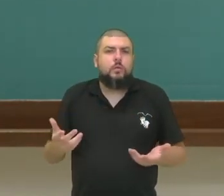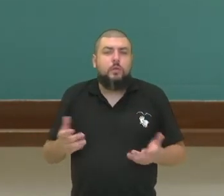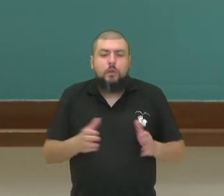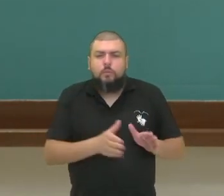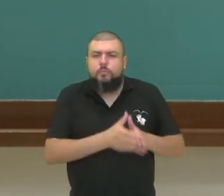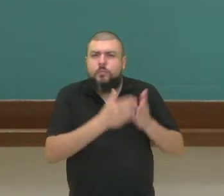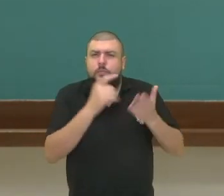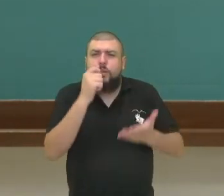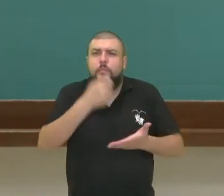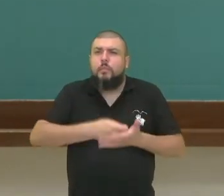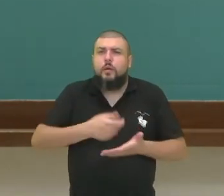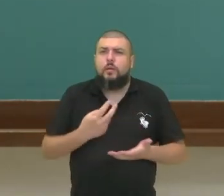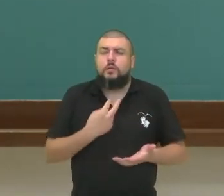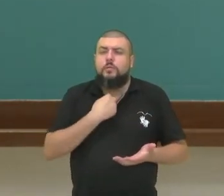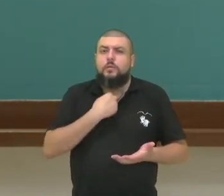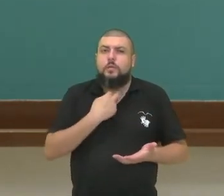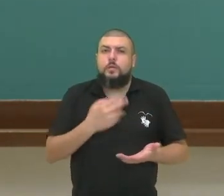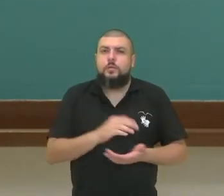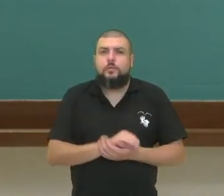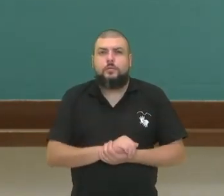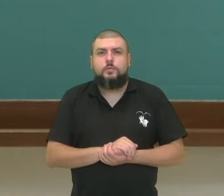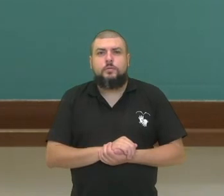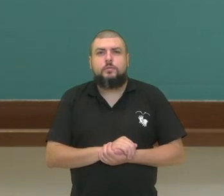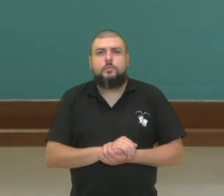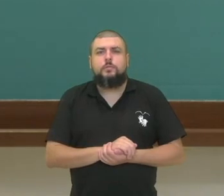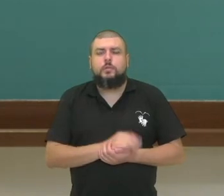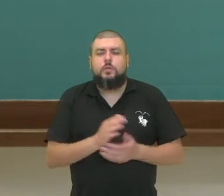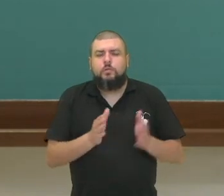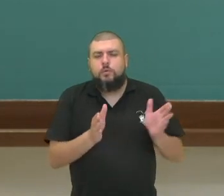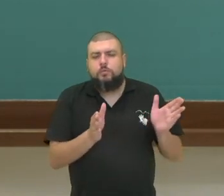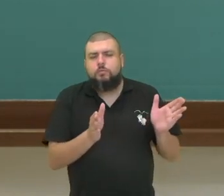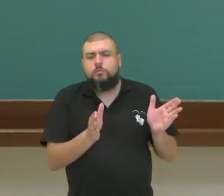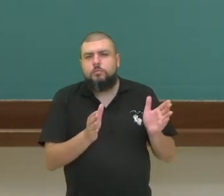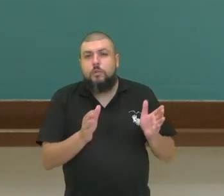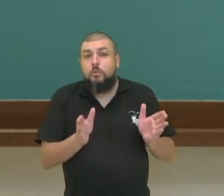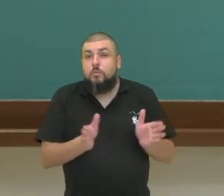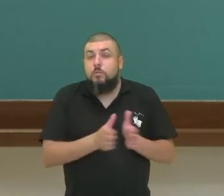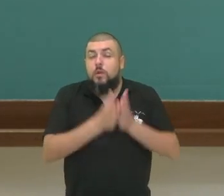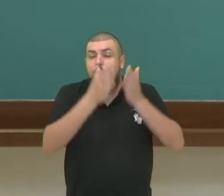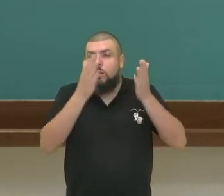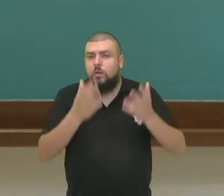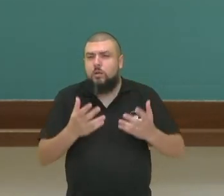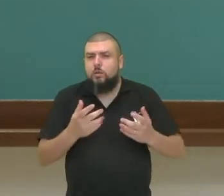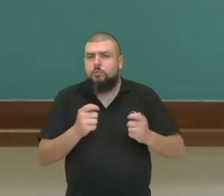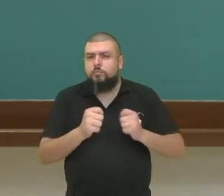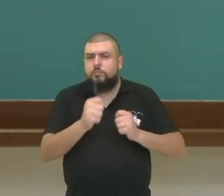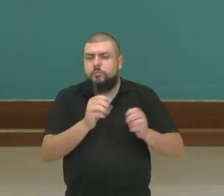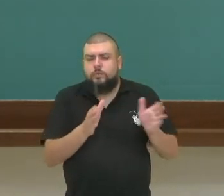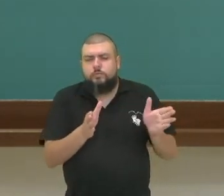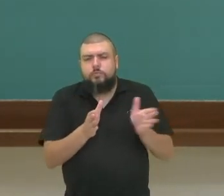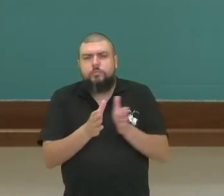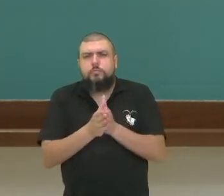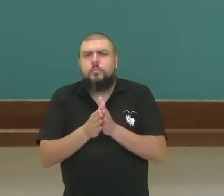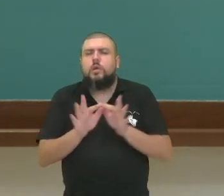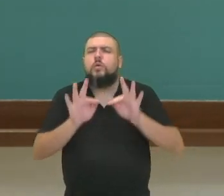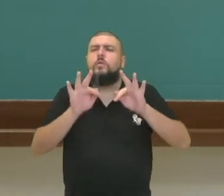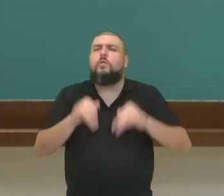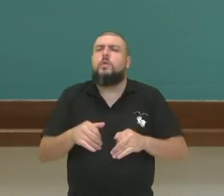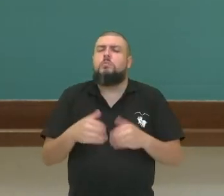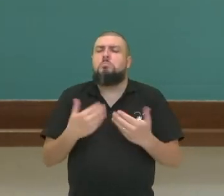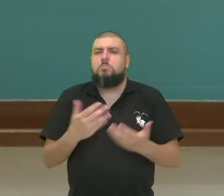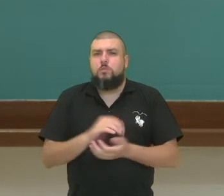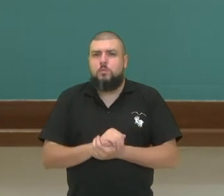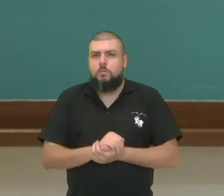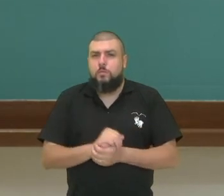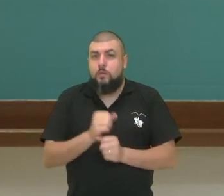deles. E quando vai acontecer o fim, então, do milagre econômico? Esse milagre econômico, ele acaba uma hora, tá? A partir de